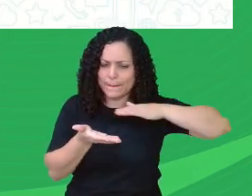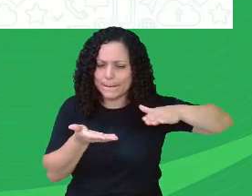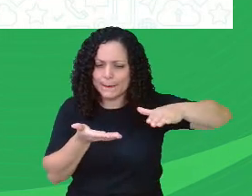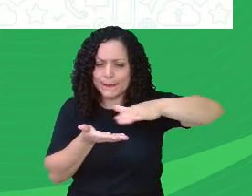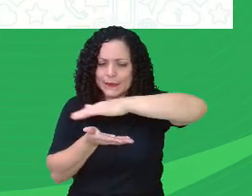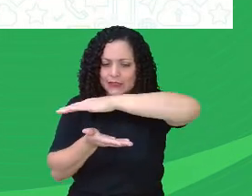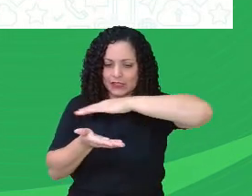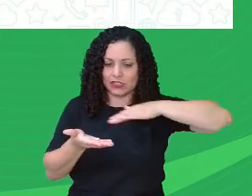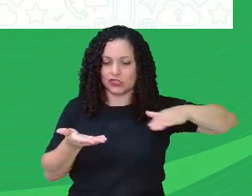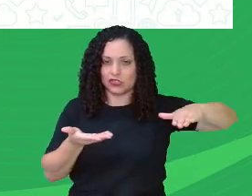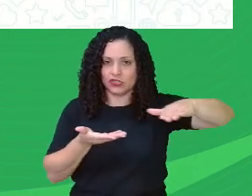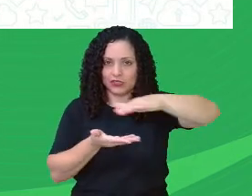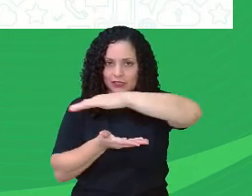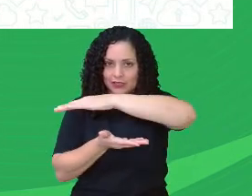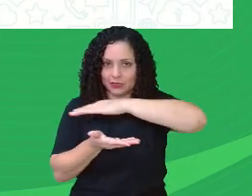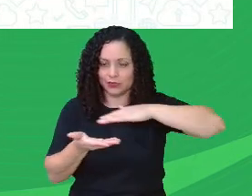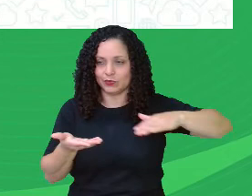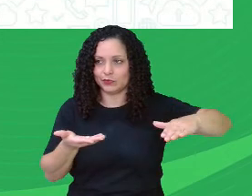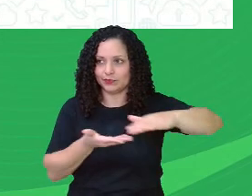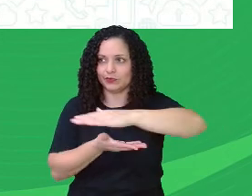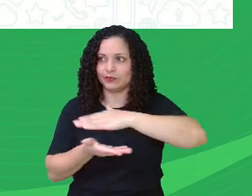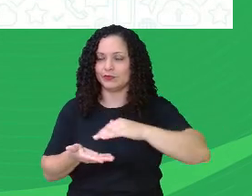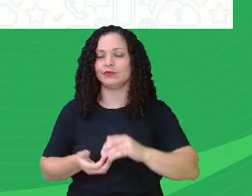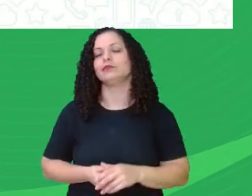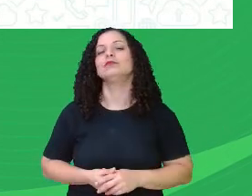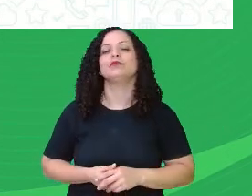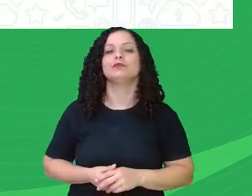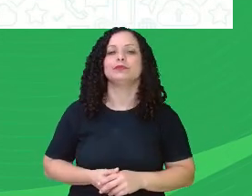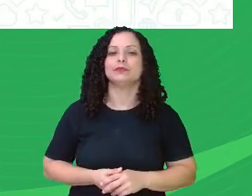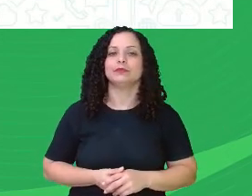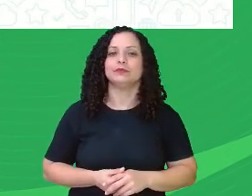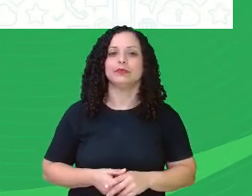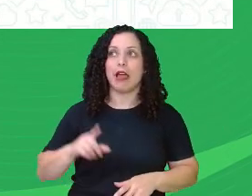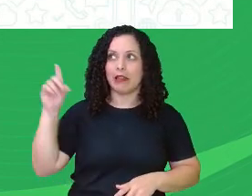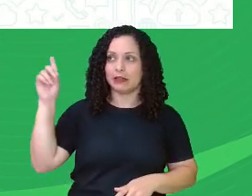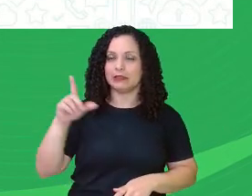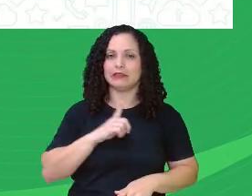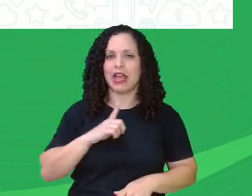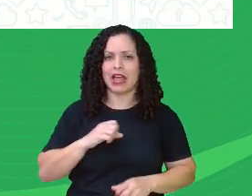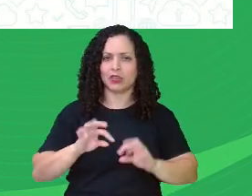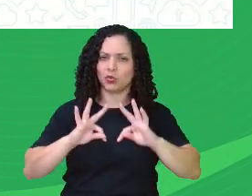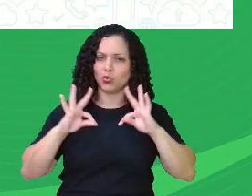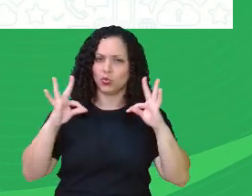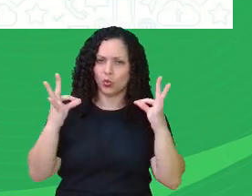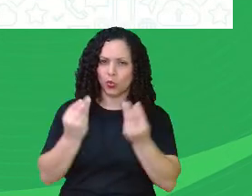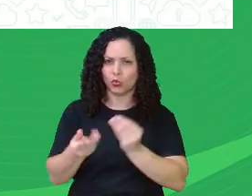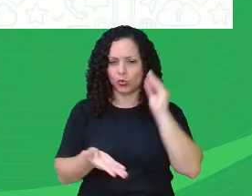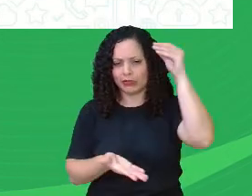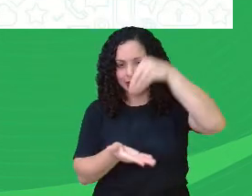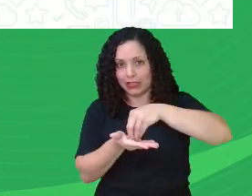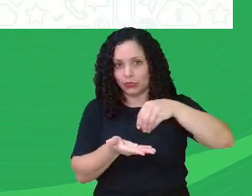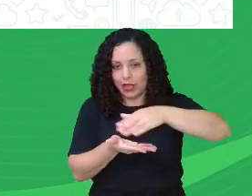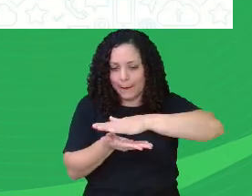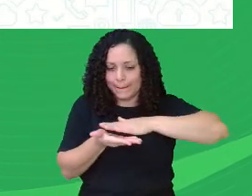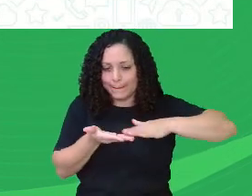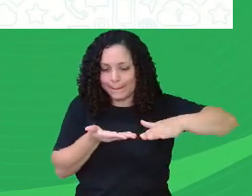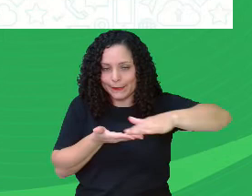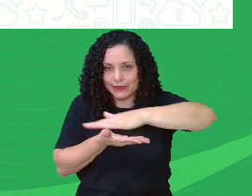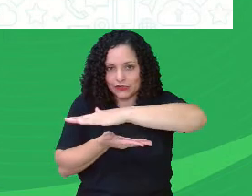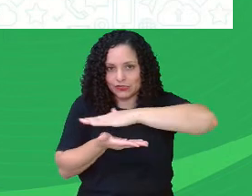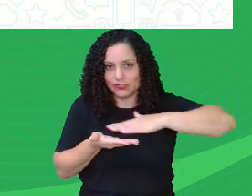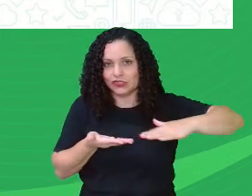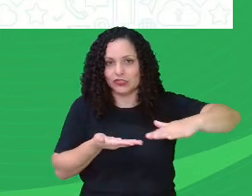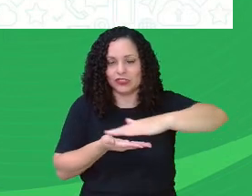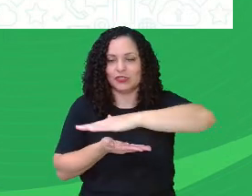o volume inteiro está colocado. Veja que ele não usou a palavra volume. Se liga nisso. Totalmente preenchido. Tá bom? Com